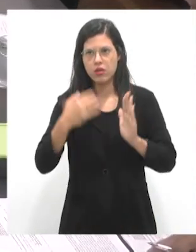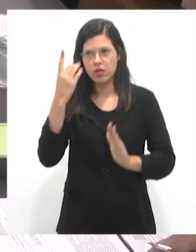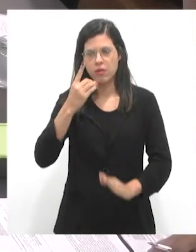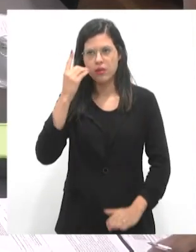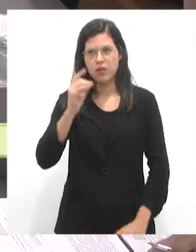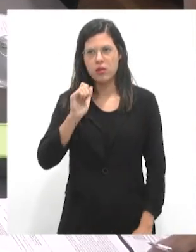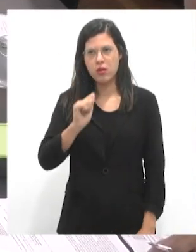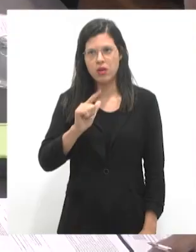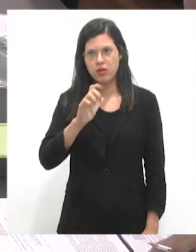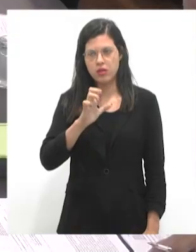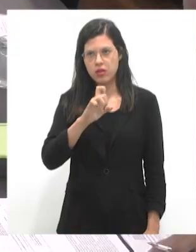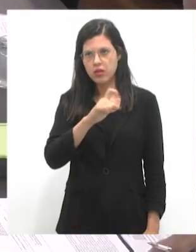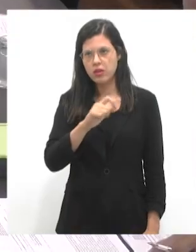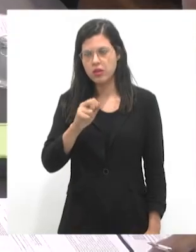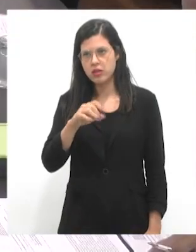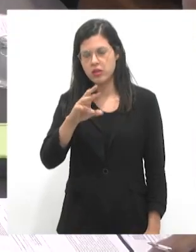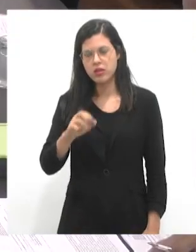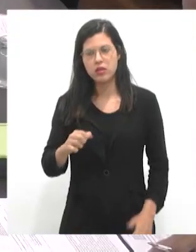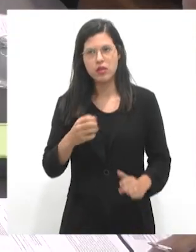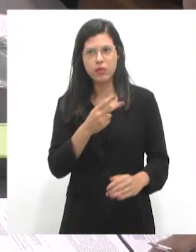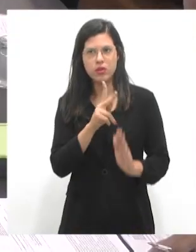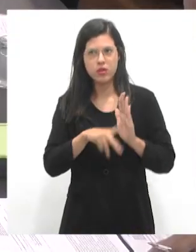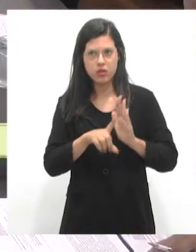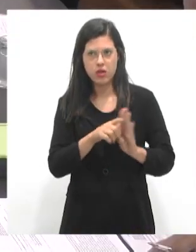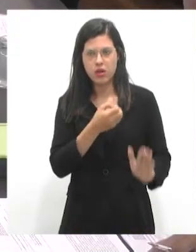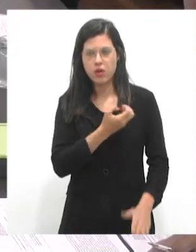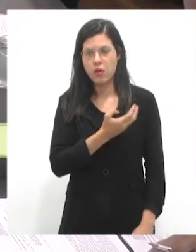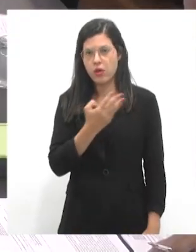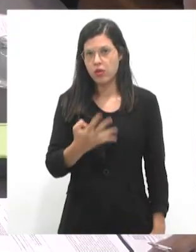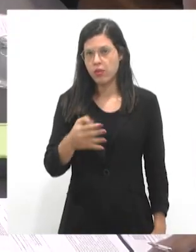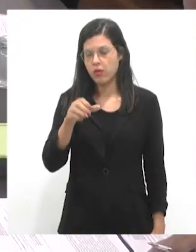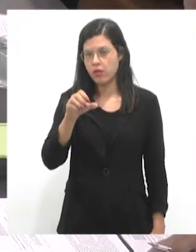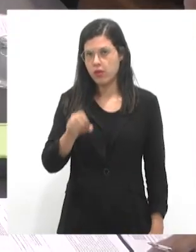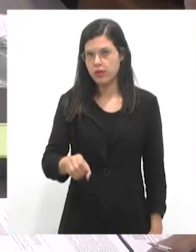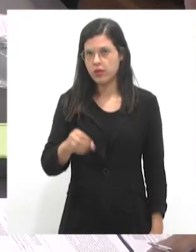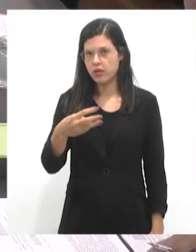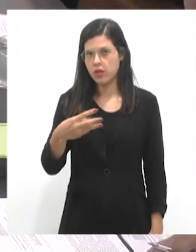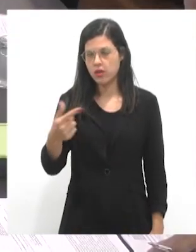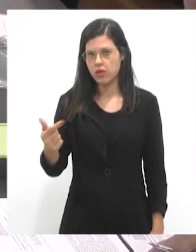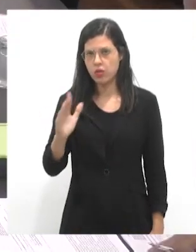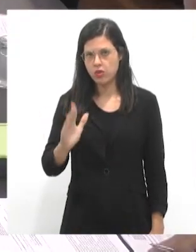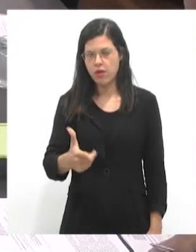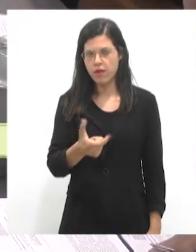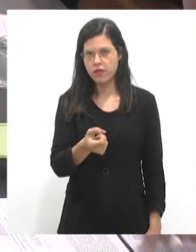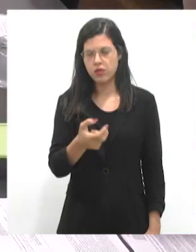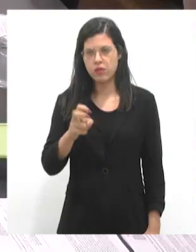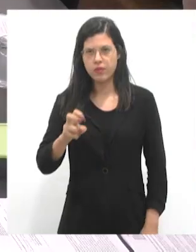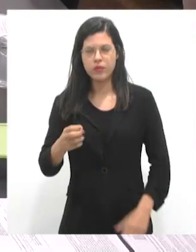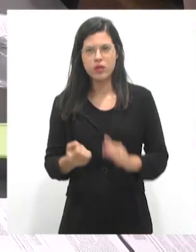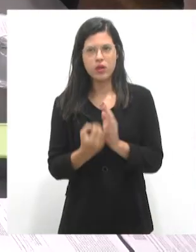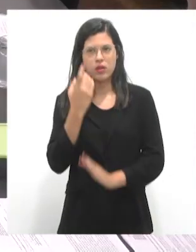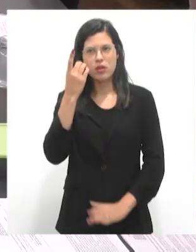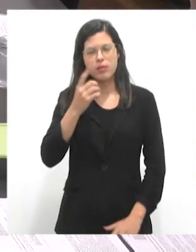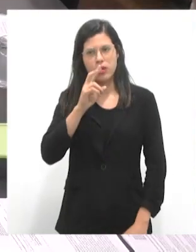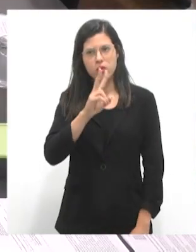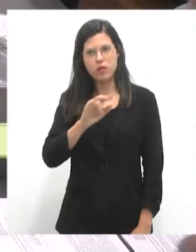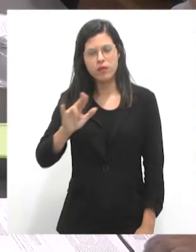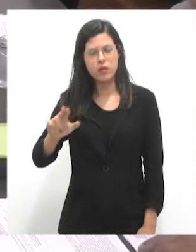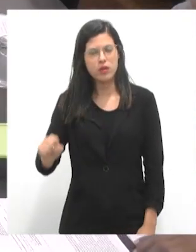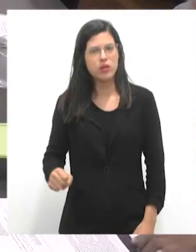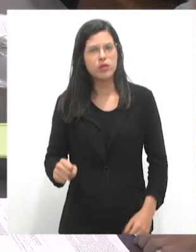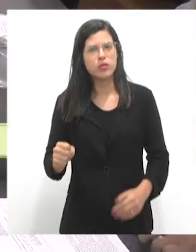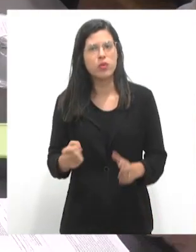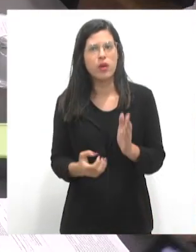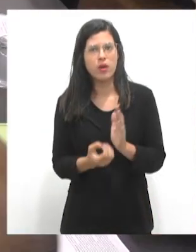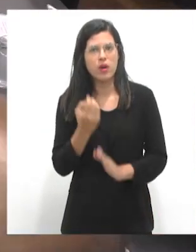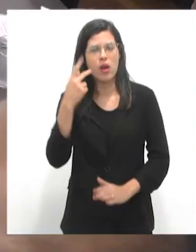Alexandre Knoploch, projeto de lei número 4.932, de 2025, de autoria do deputado Vinícius Cozzolino, que institui a